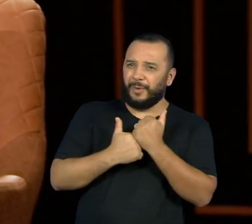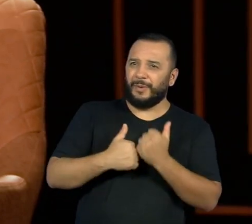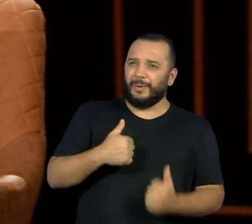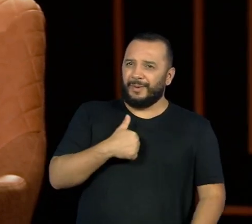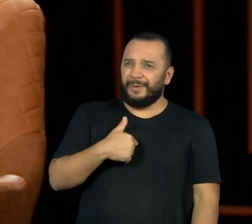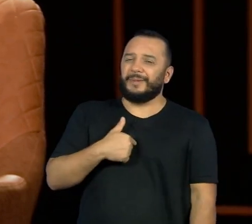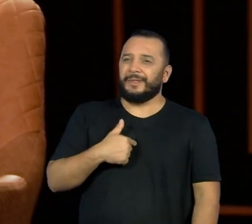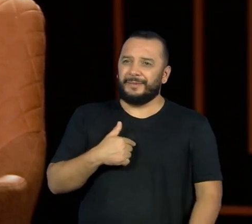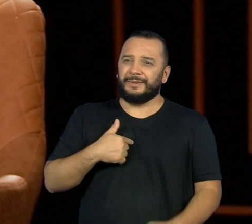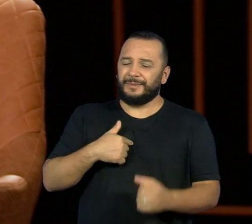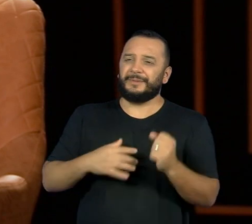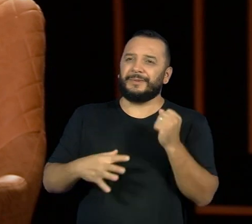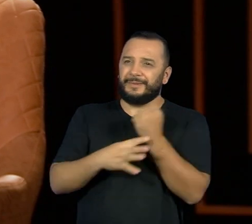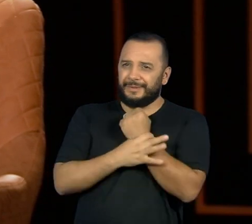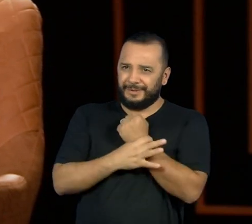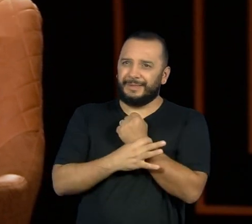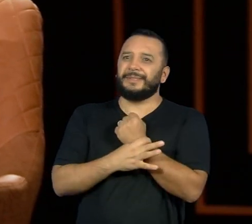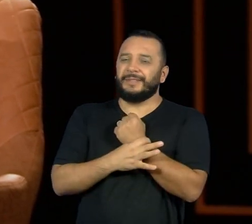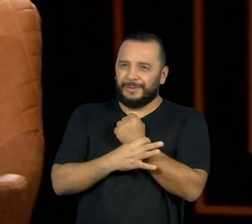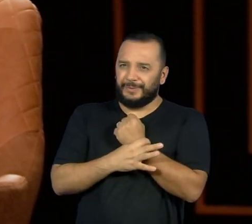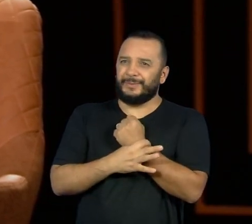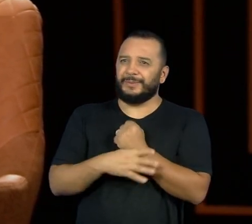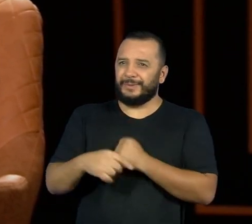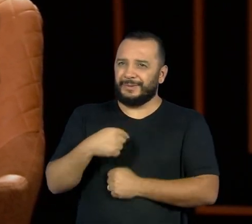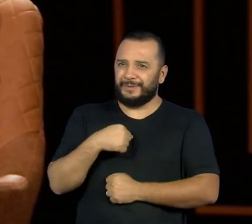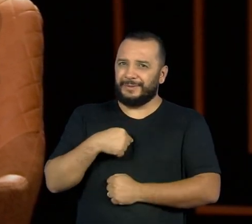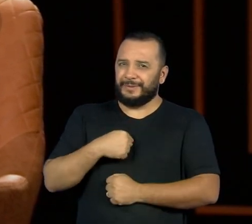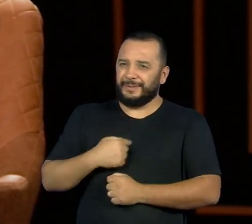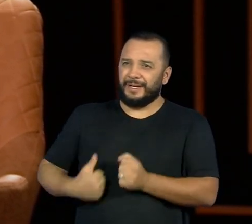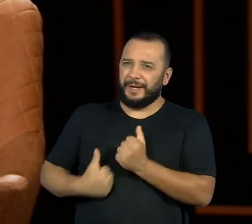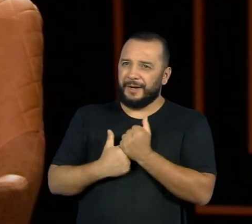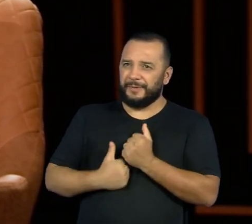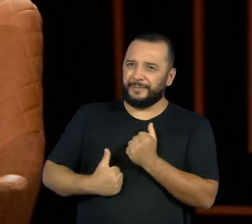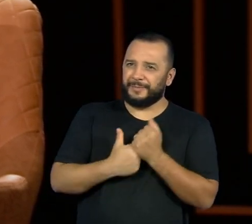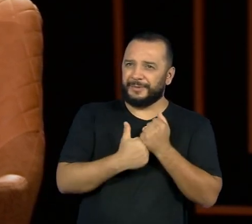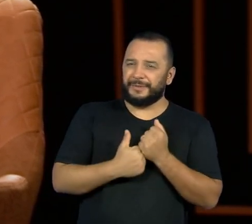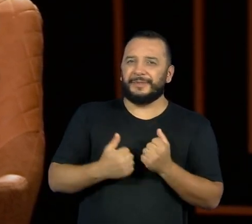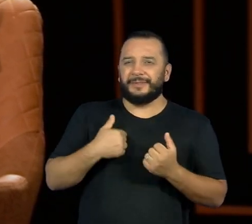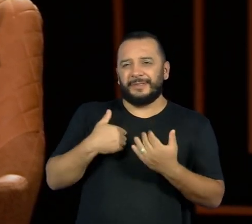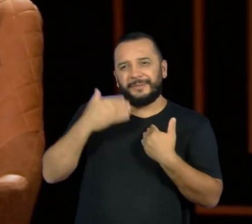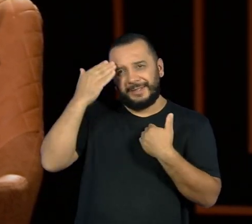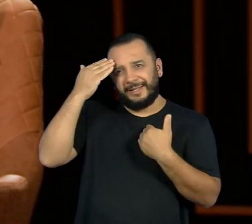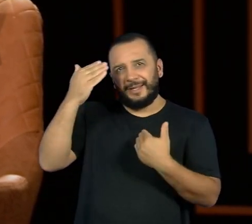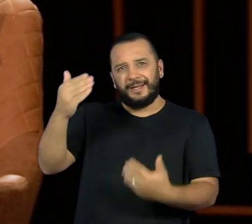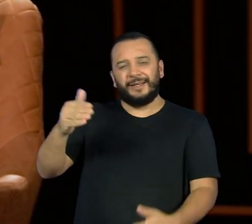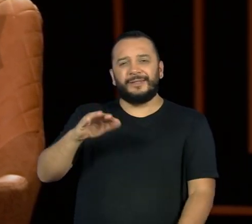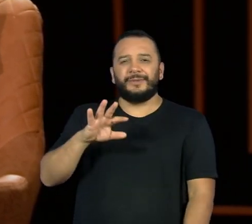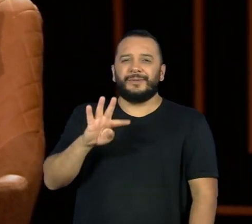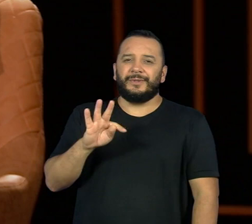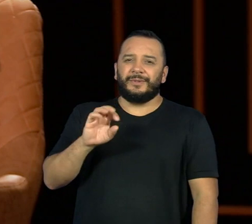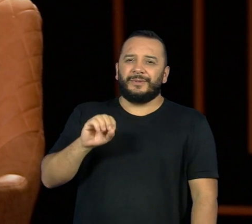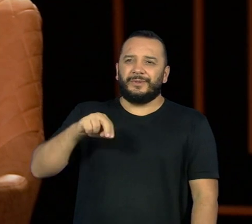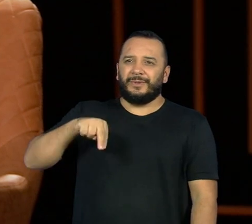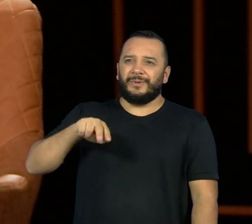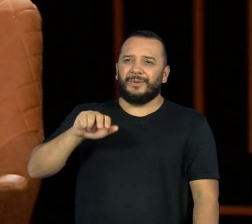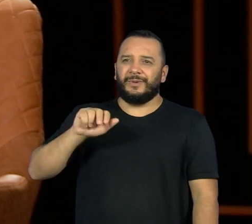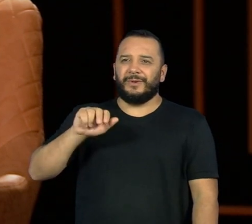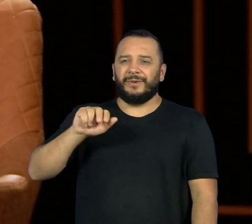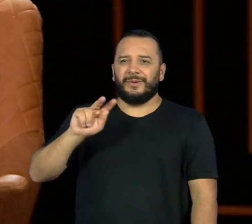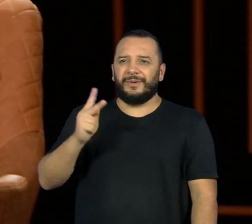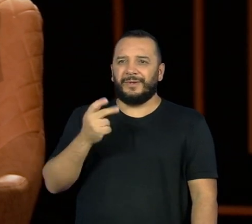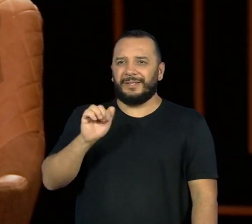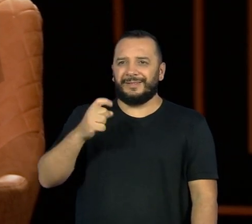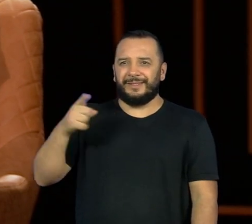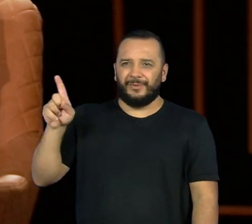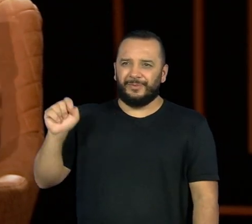deixava segura do que eu tinha que fazer, né? Então, devo muito ao Tonhão. E não vou mentir se eu